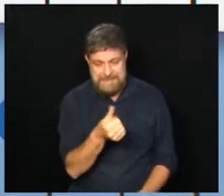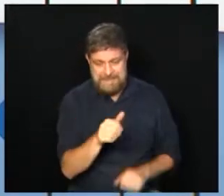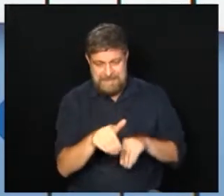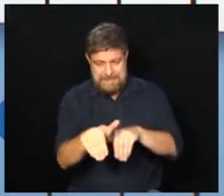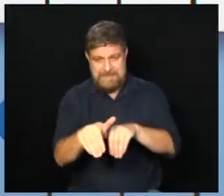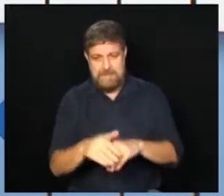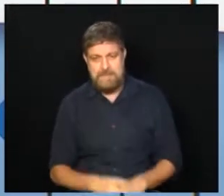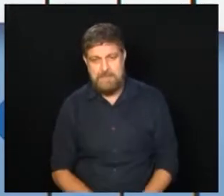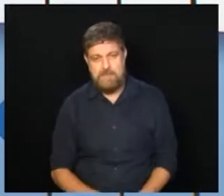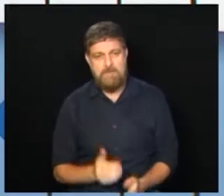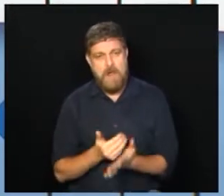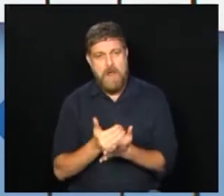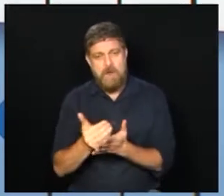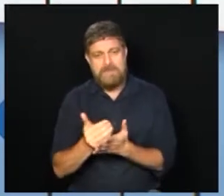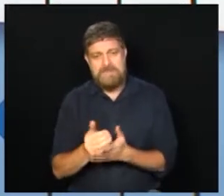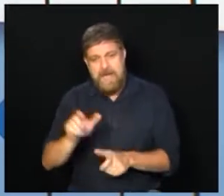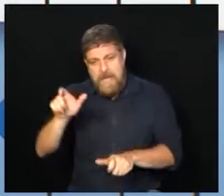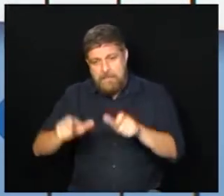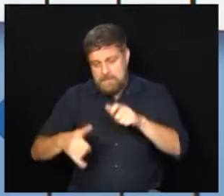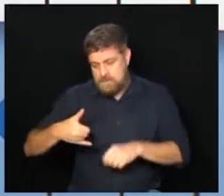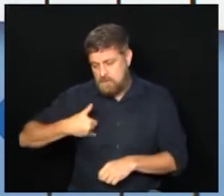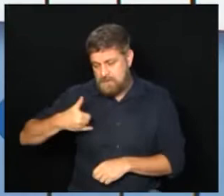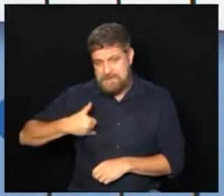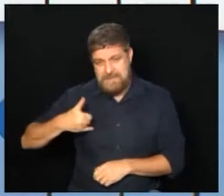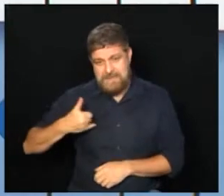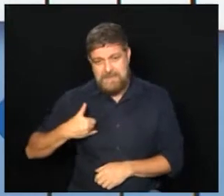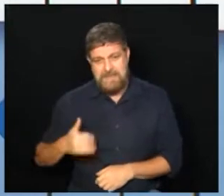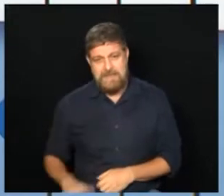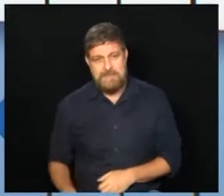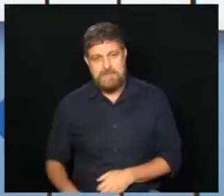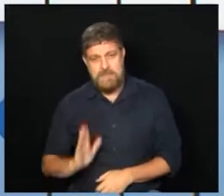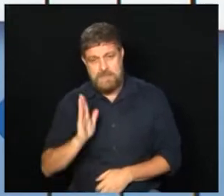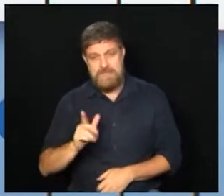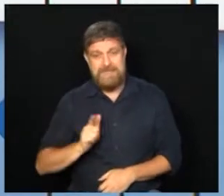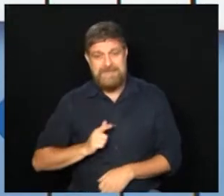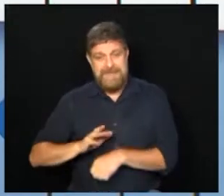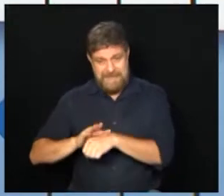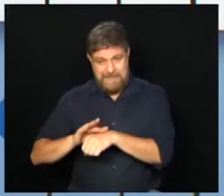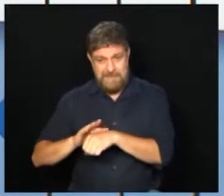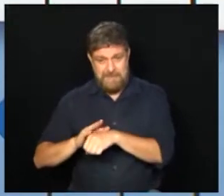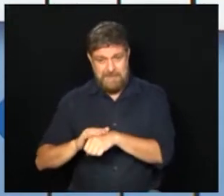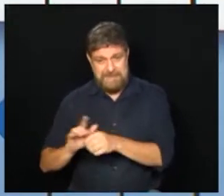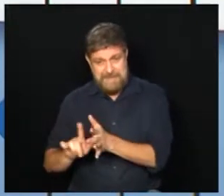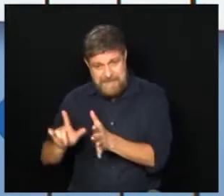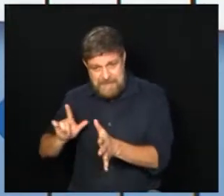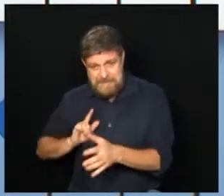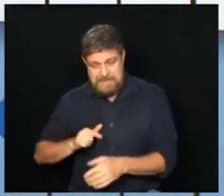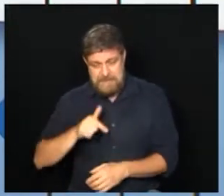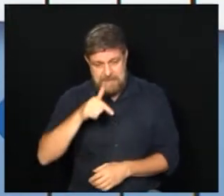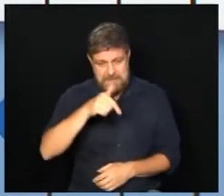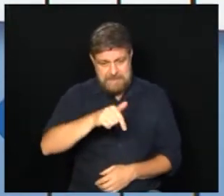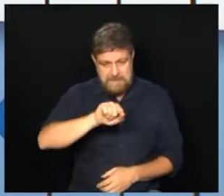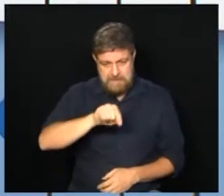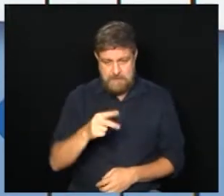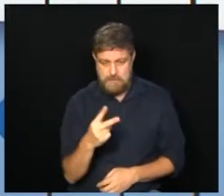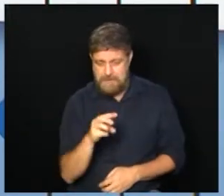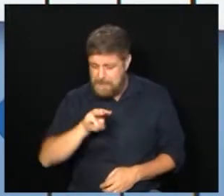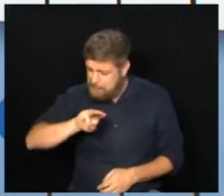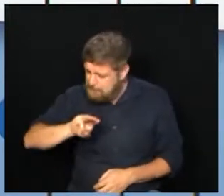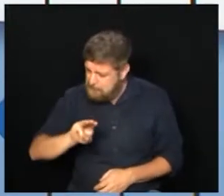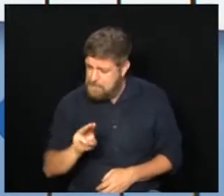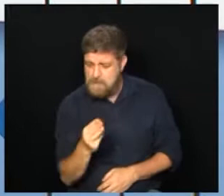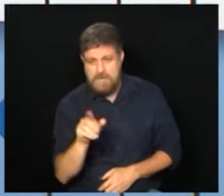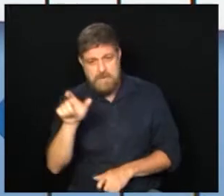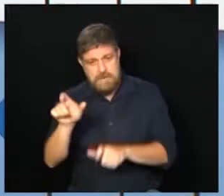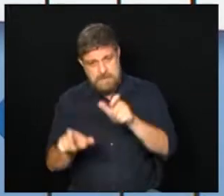setembro, inicialmente para os idosos e adultos imunossuprimidos. Ao todo, são 7,2 milhões de